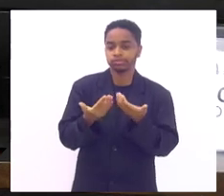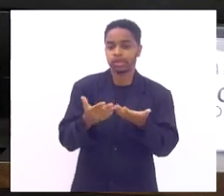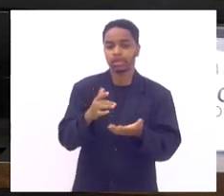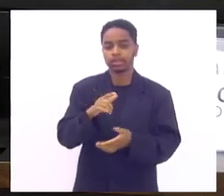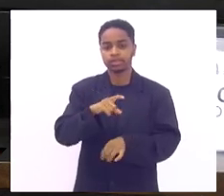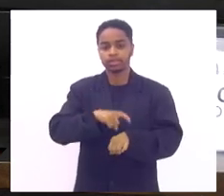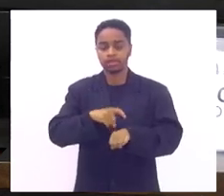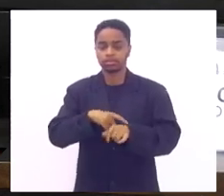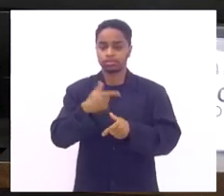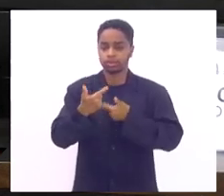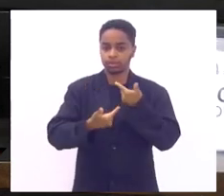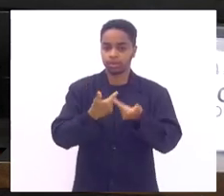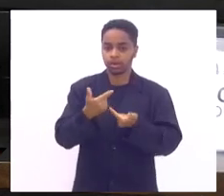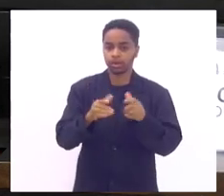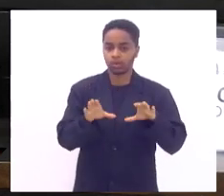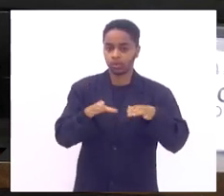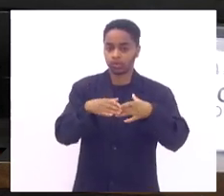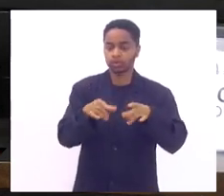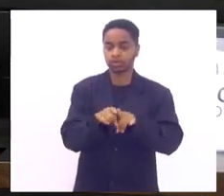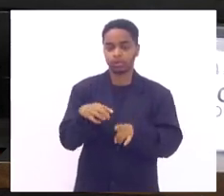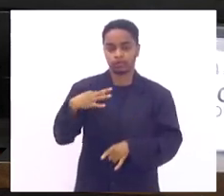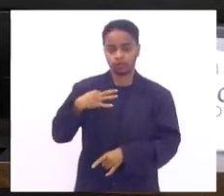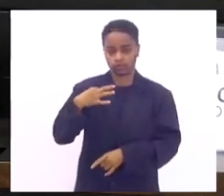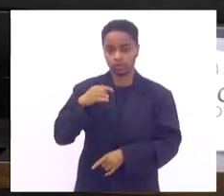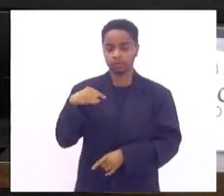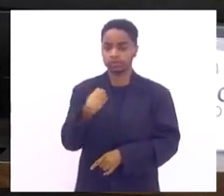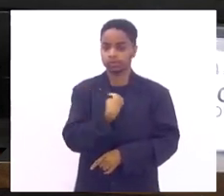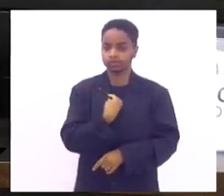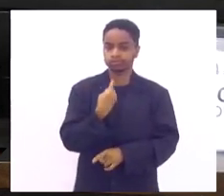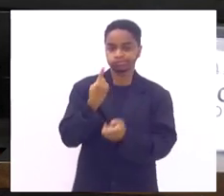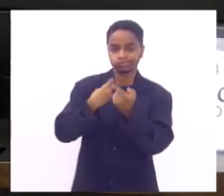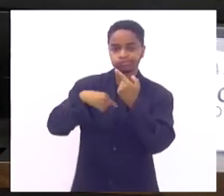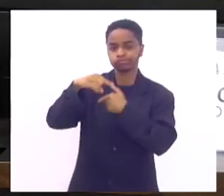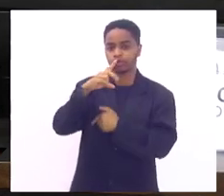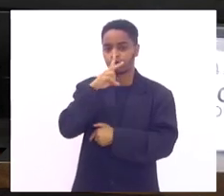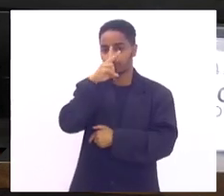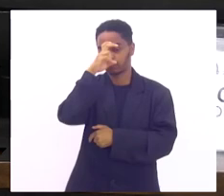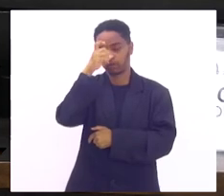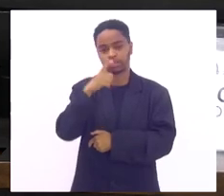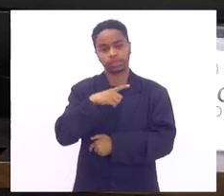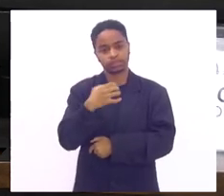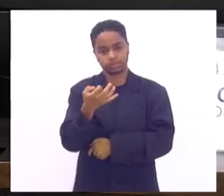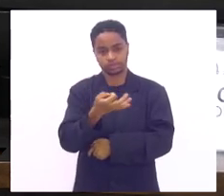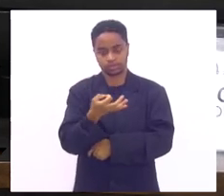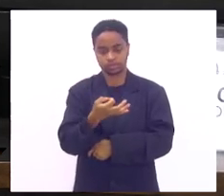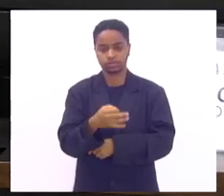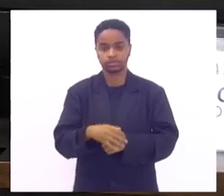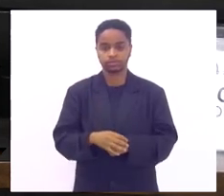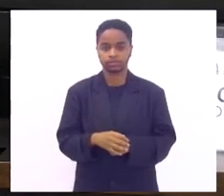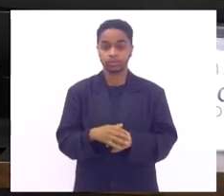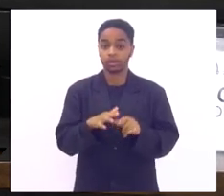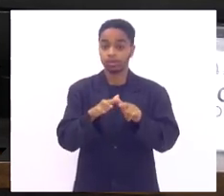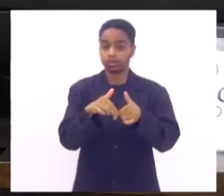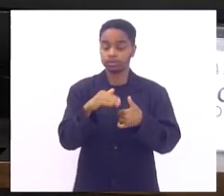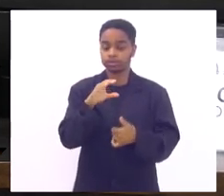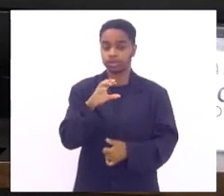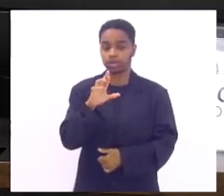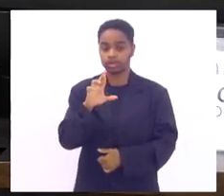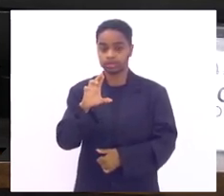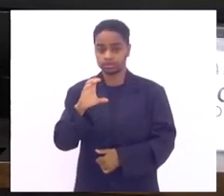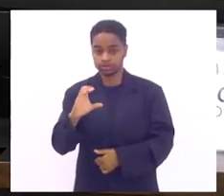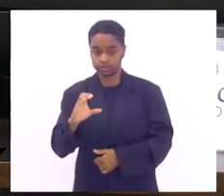e voluntário, mais forte a gente vai ser, mais forte a gente vai ser. Eu tenho certeza absoluta disso. Por isso que o CRC abriu as